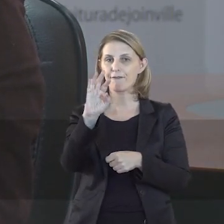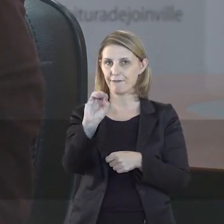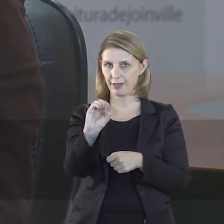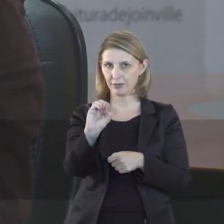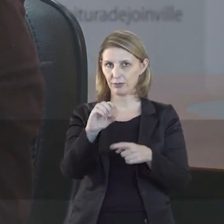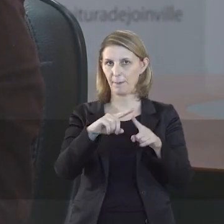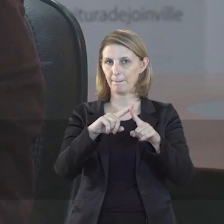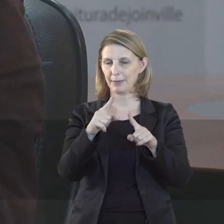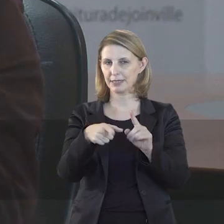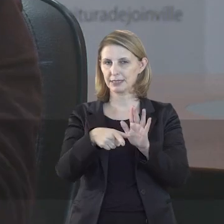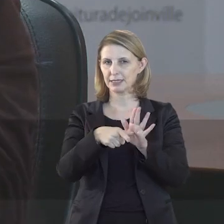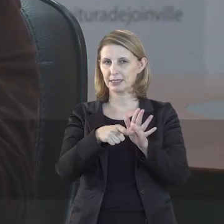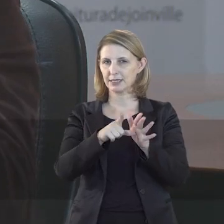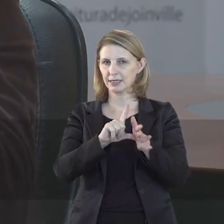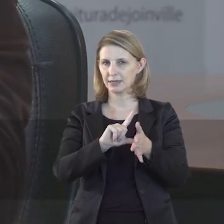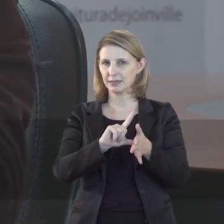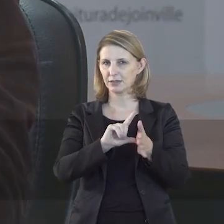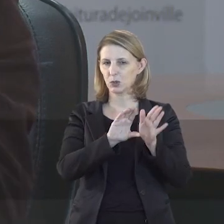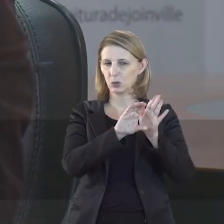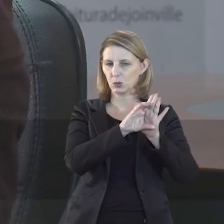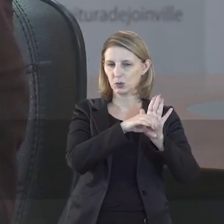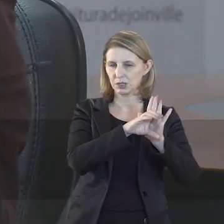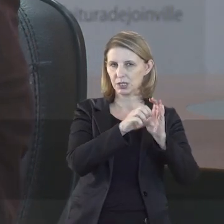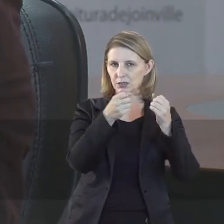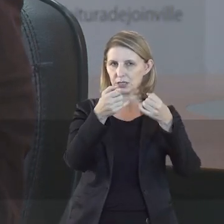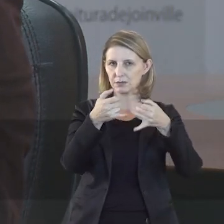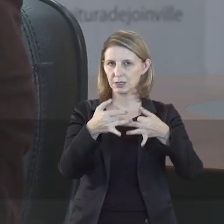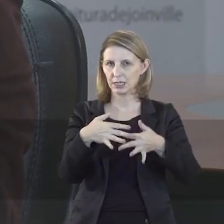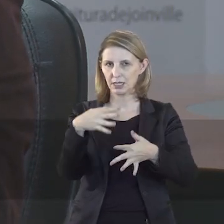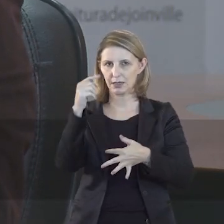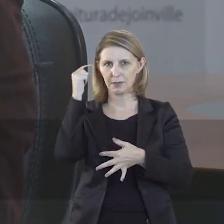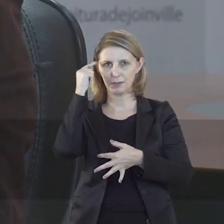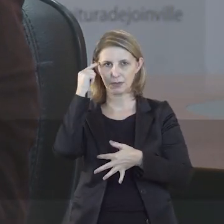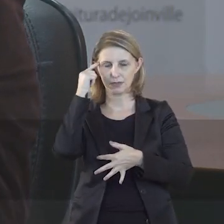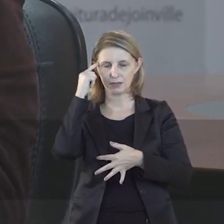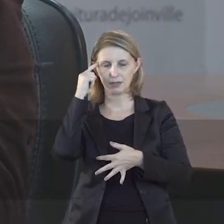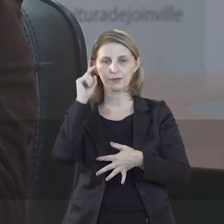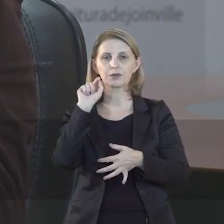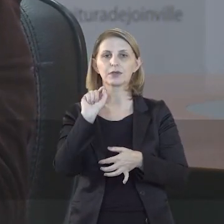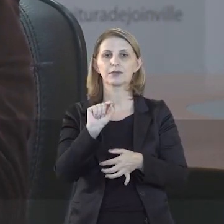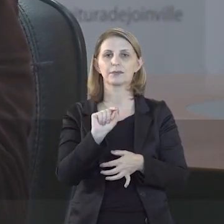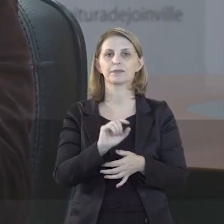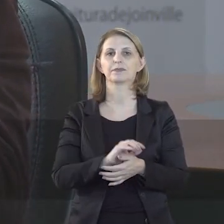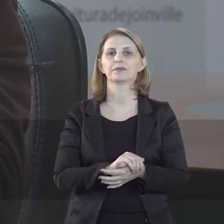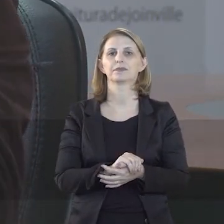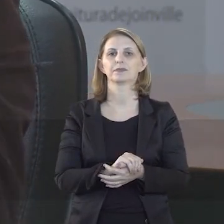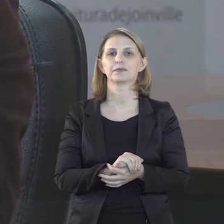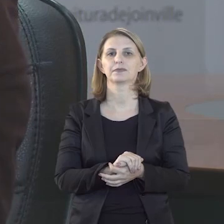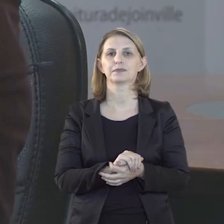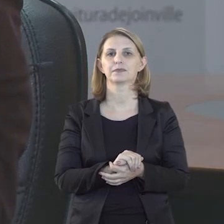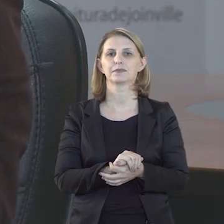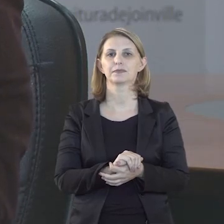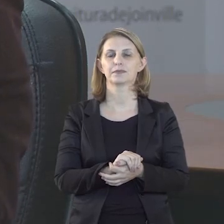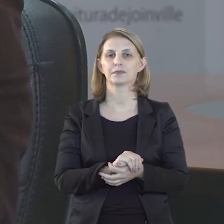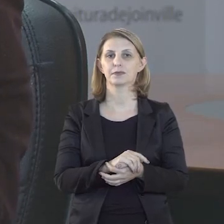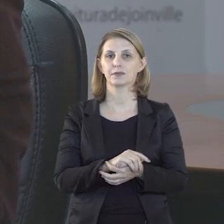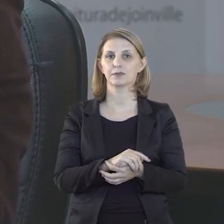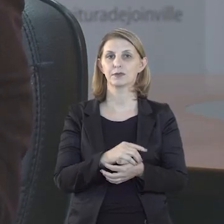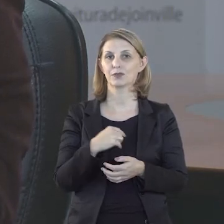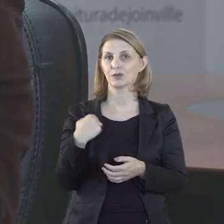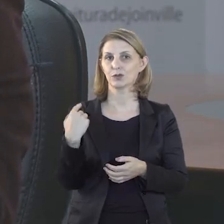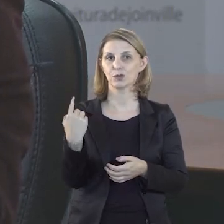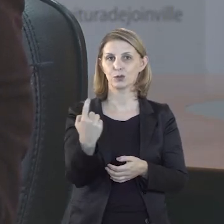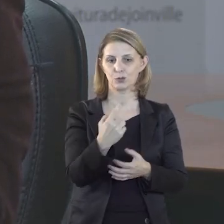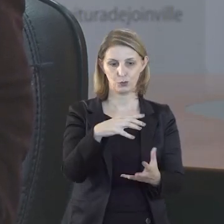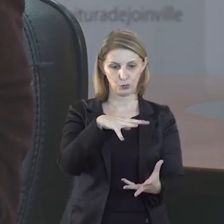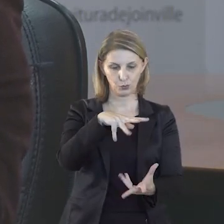A gente precisa compreender o que é afeto. Mas antes de uma conceituação, antes de